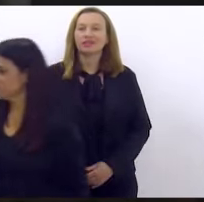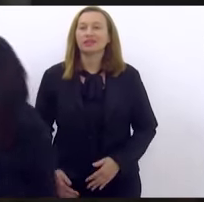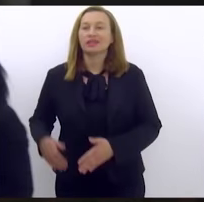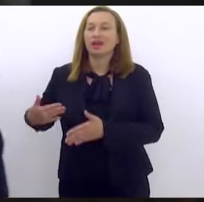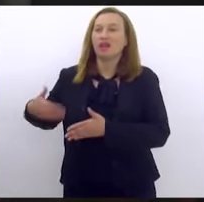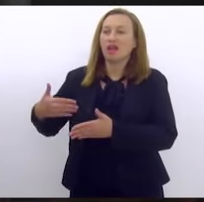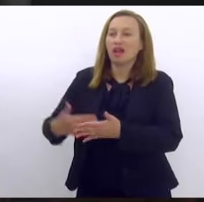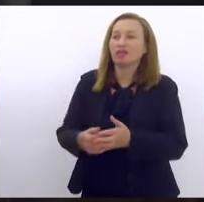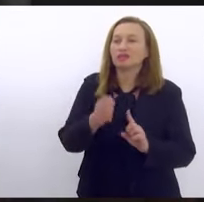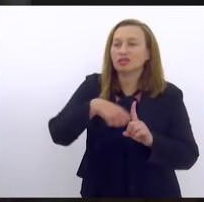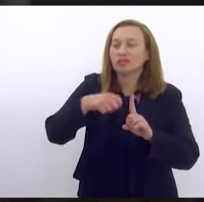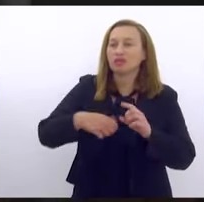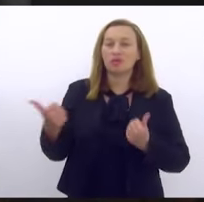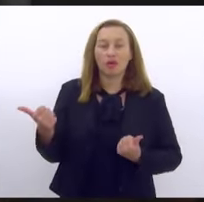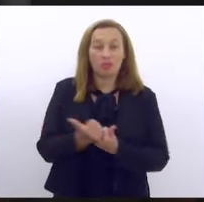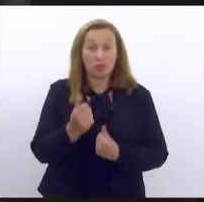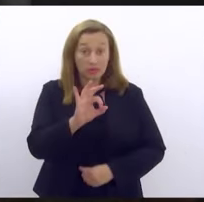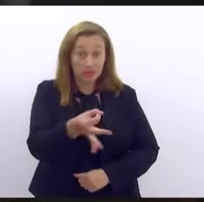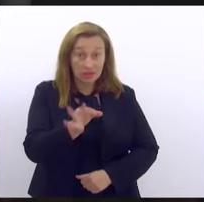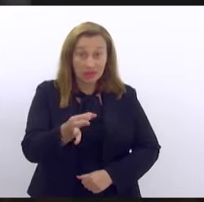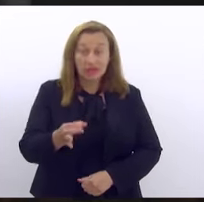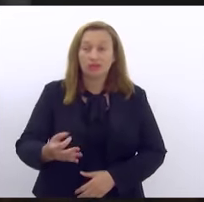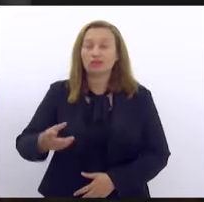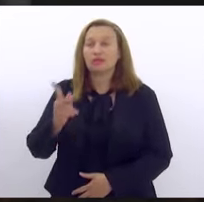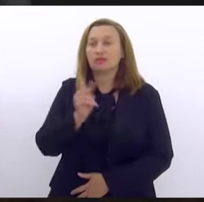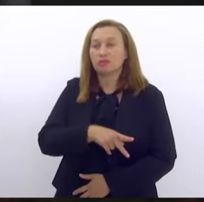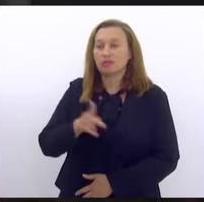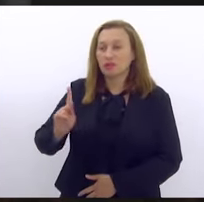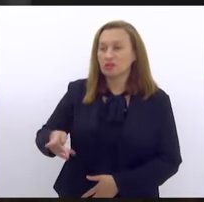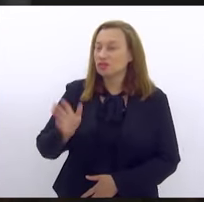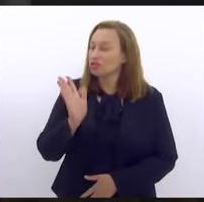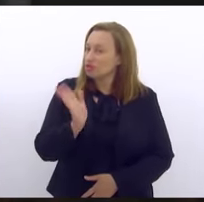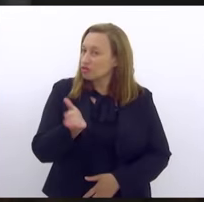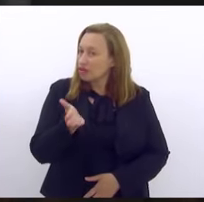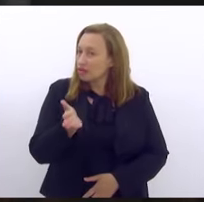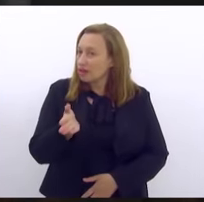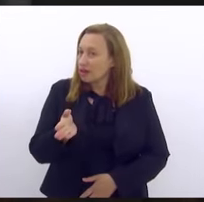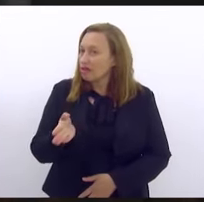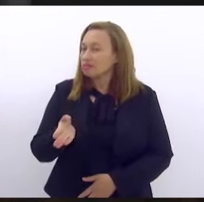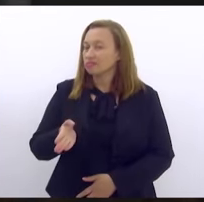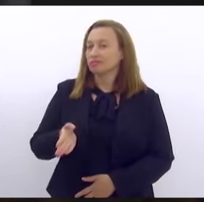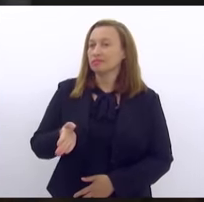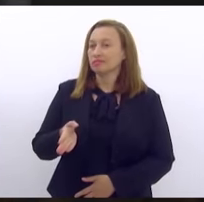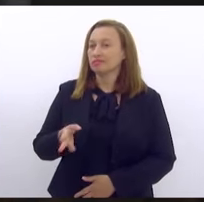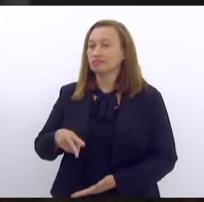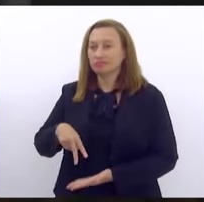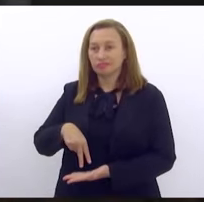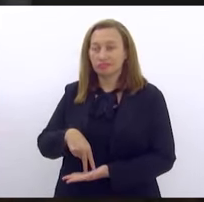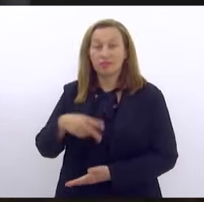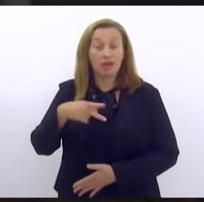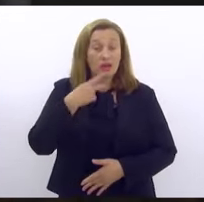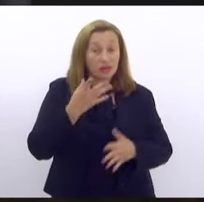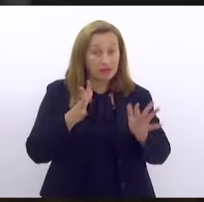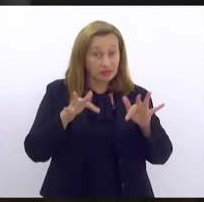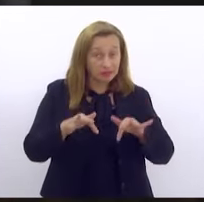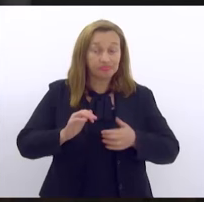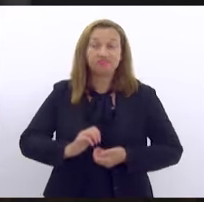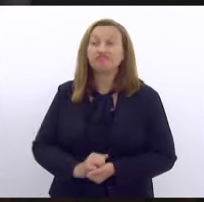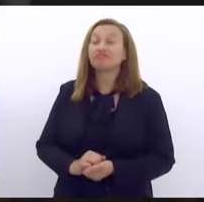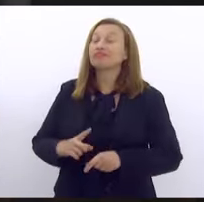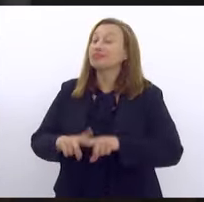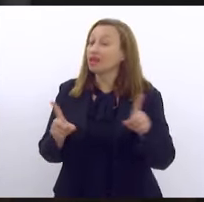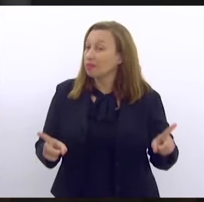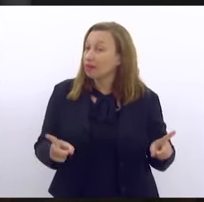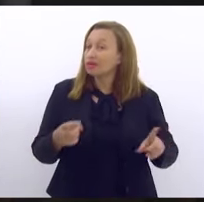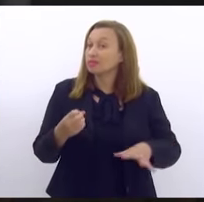de meses, com apoio, claro, do nosso professor, que já está ali devidamente posicionado para as suas considerações, mas